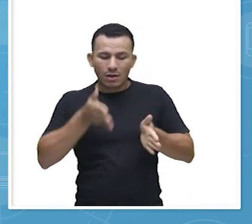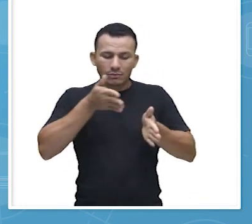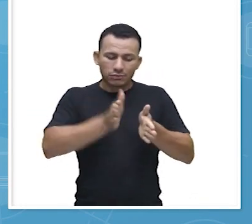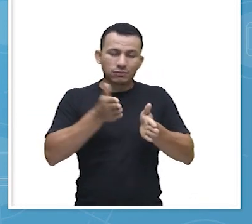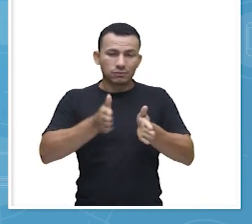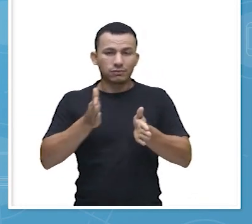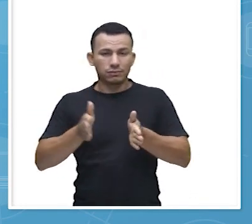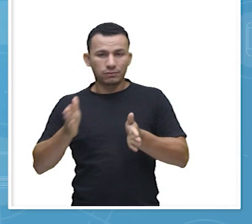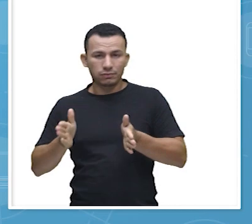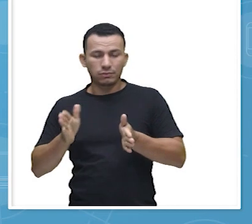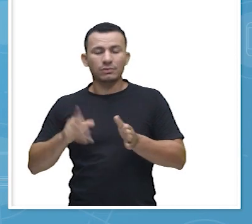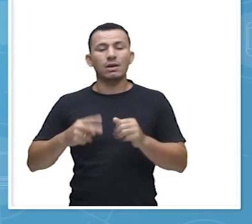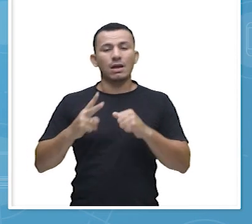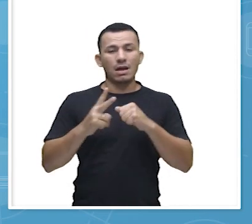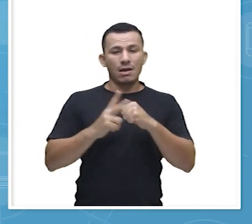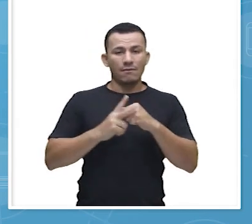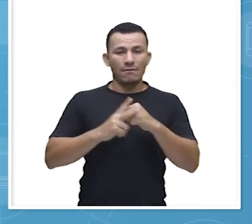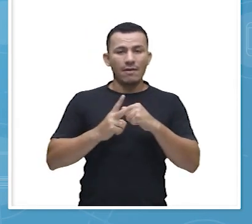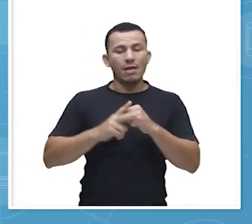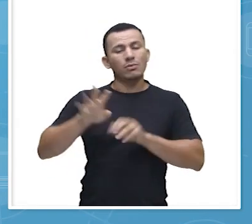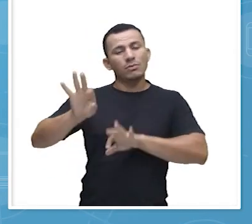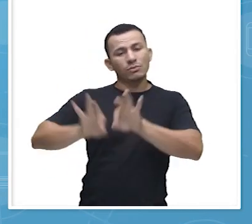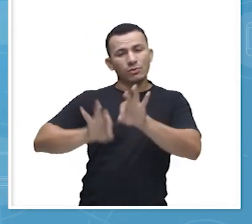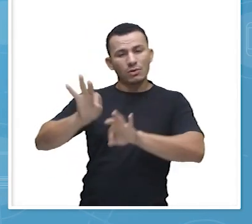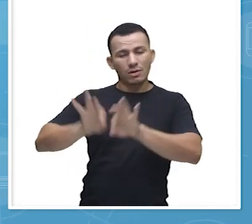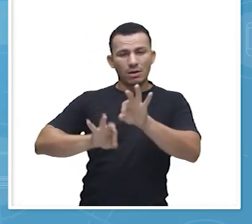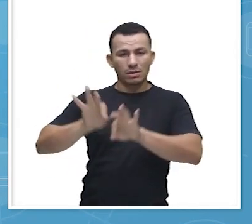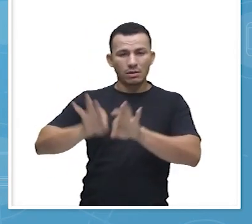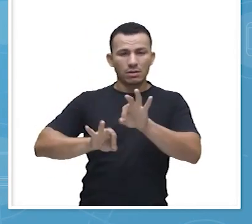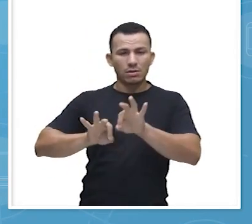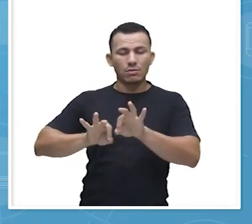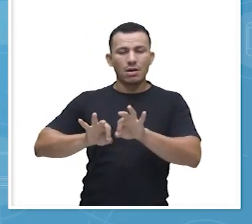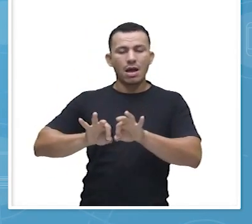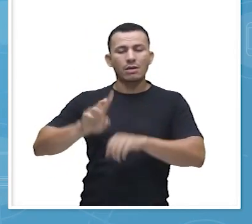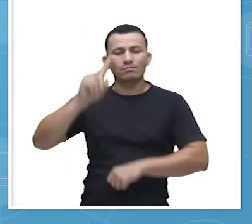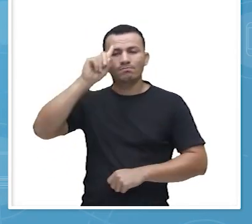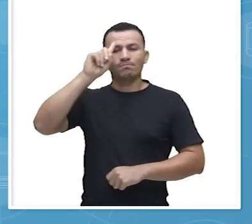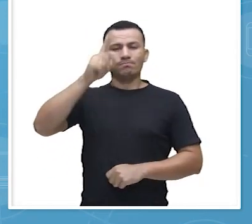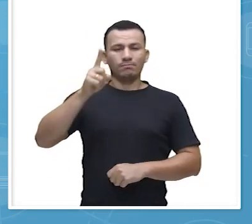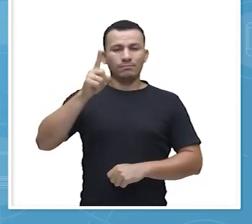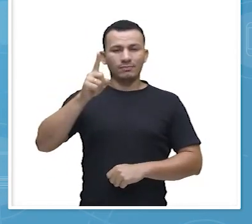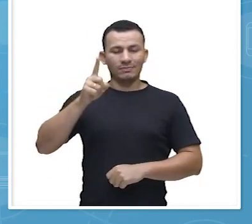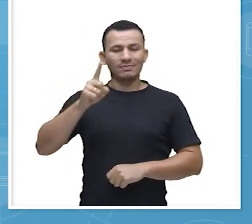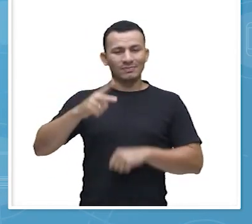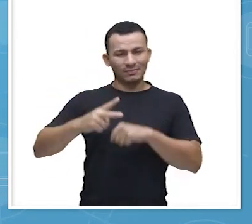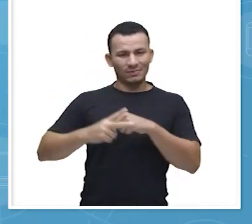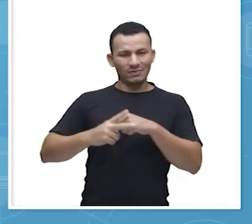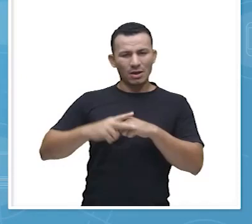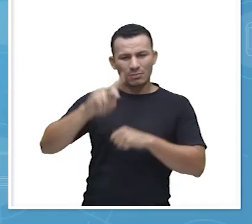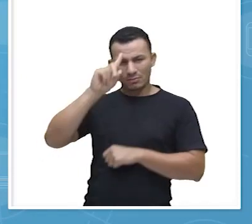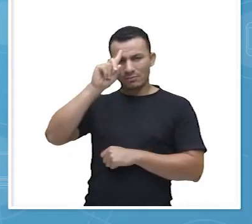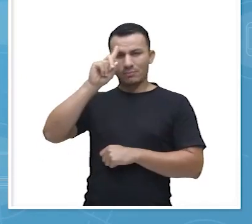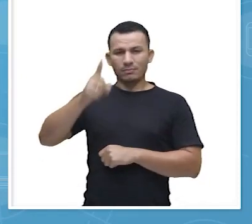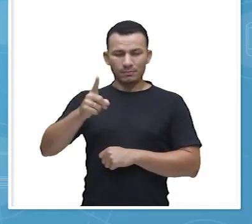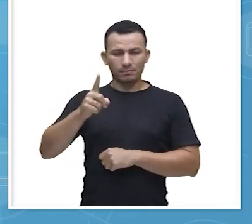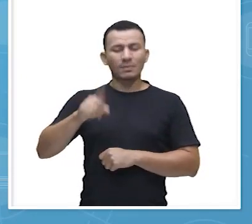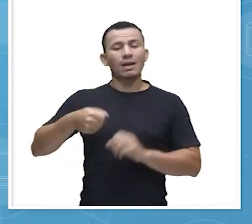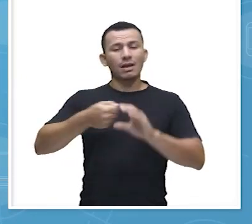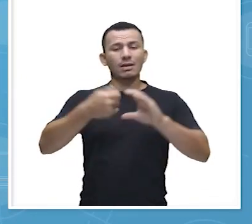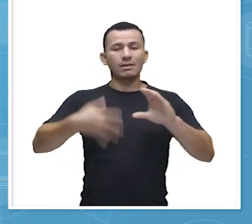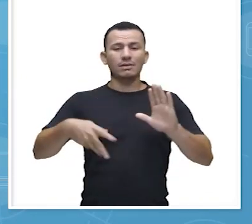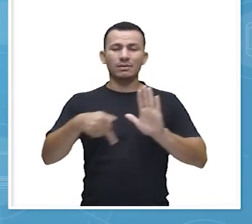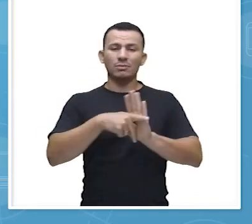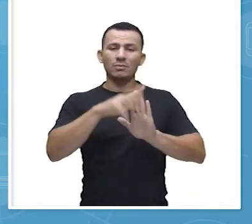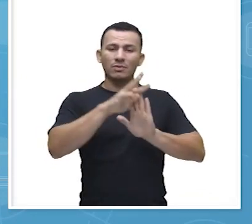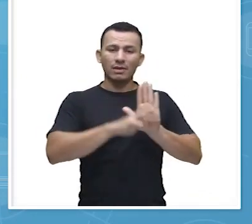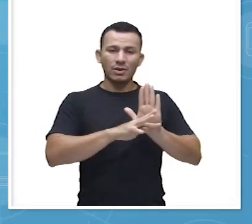verbos de ordem, são verbos no modo imperativo, são muito característicos desses textos que me ensinam a fazer alguma